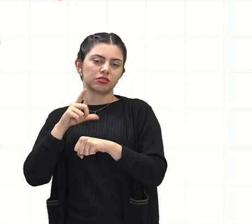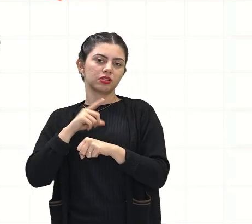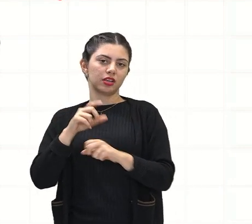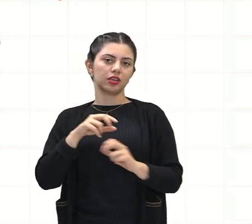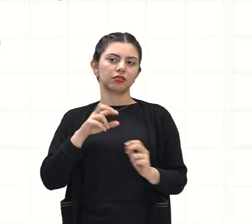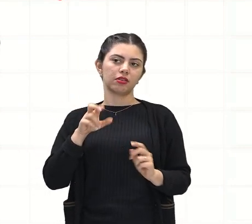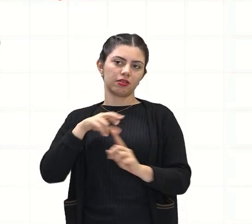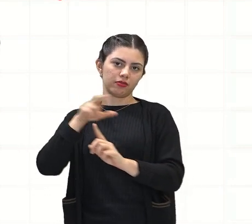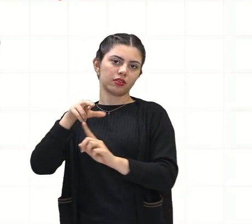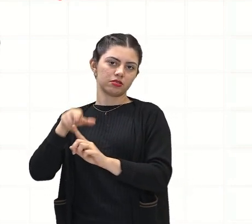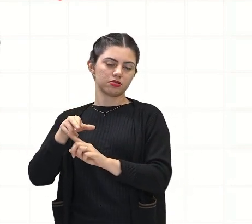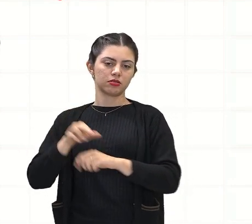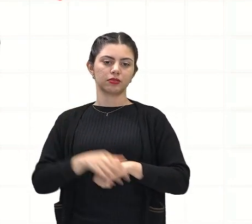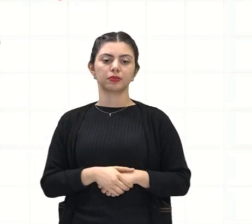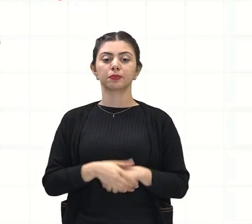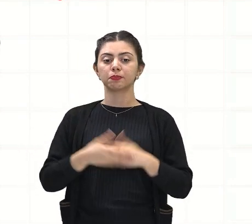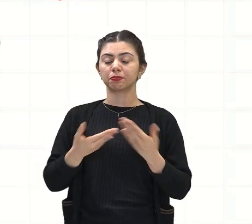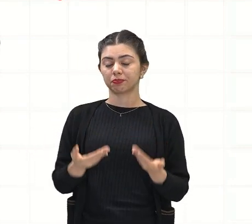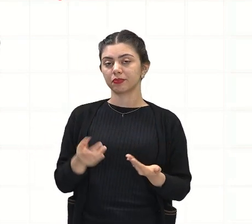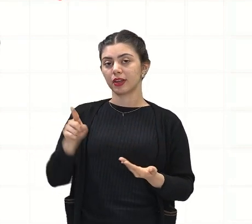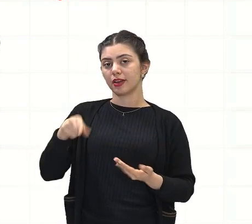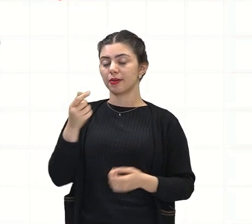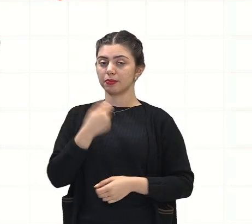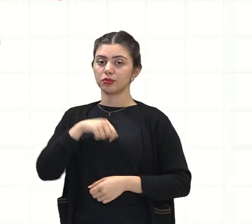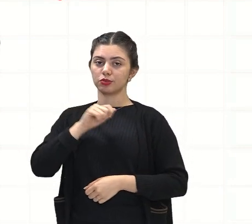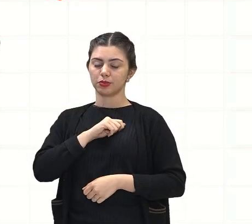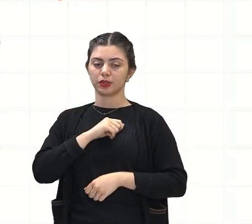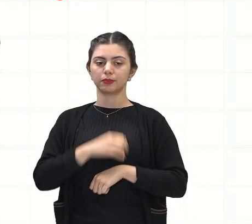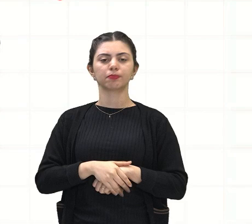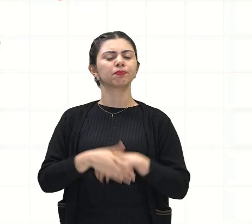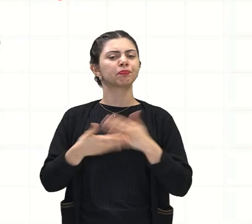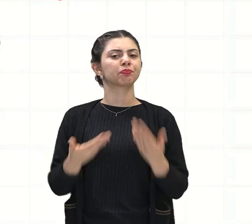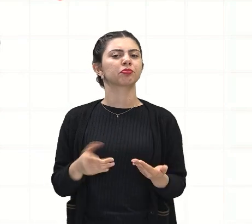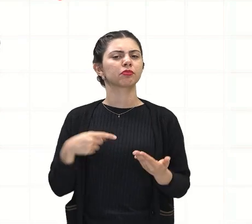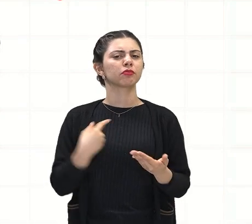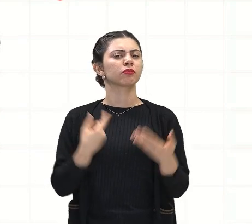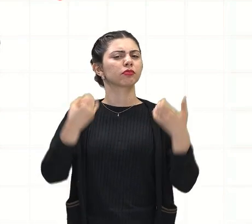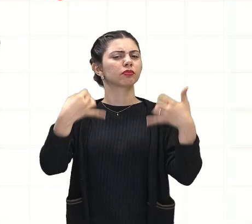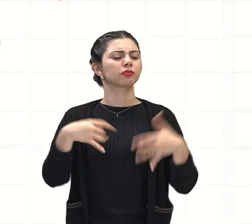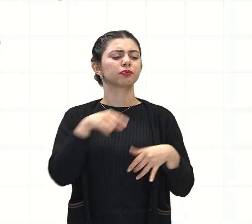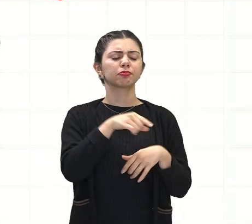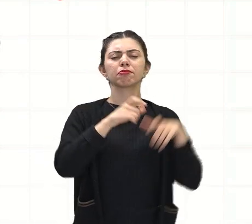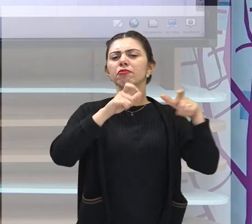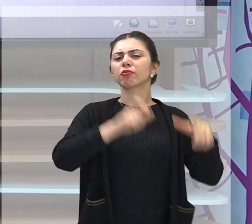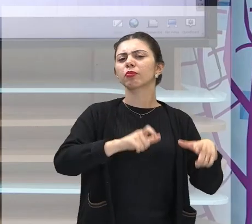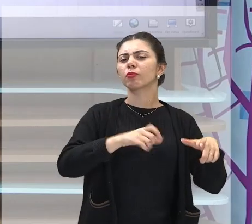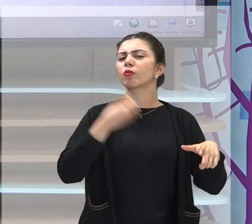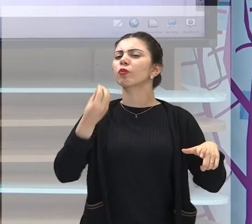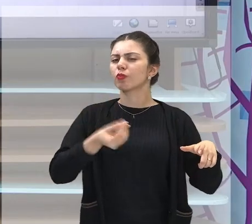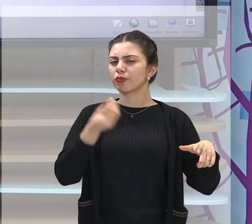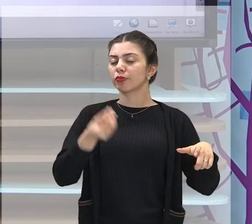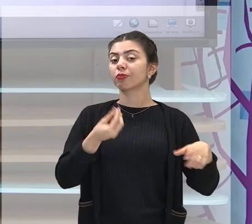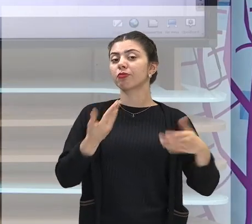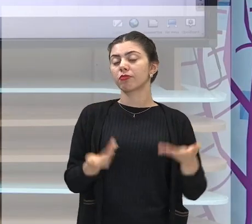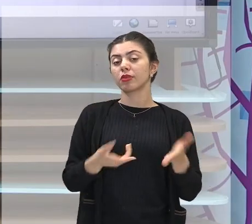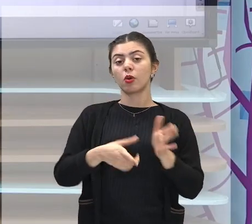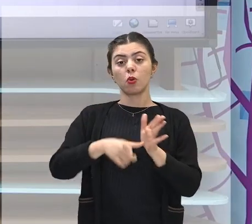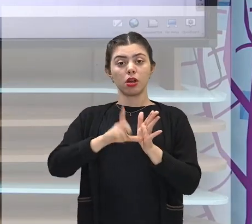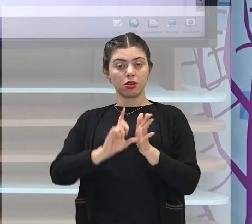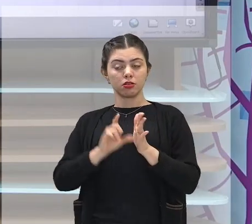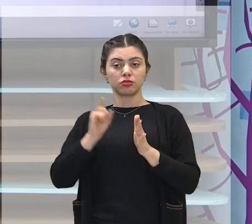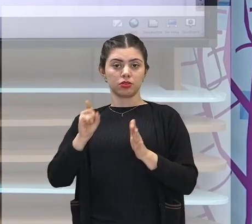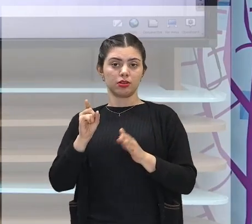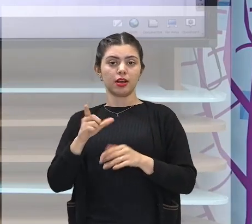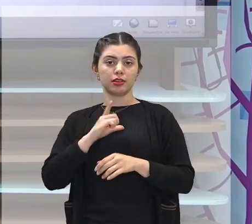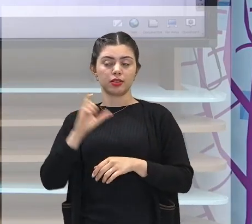Espanha. Então, olha lá, estamos falando de um território que antes da chegada